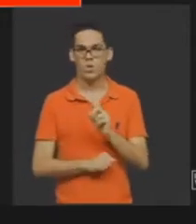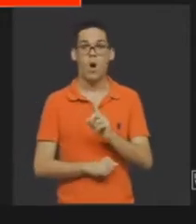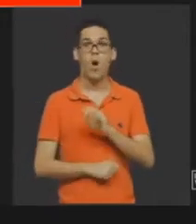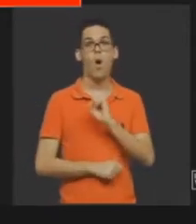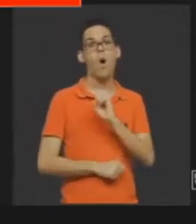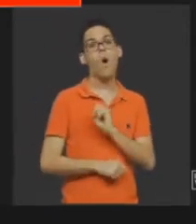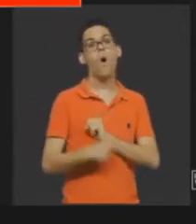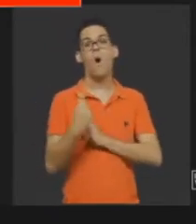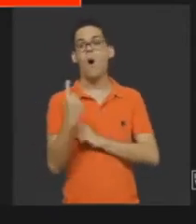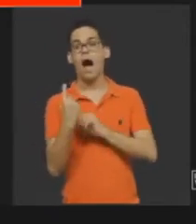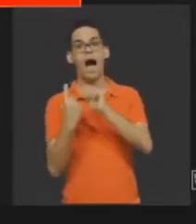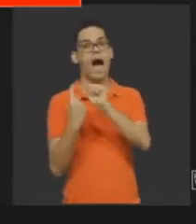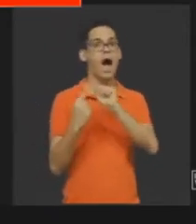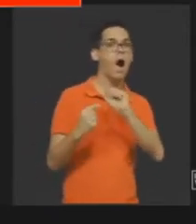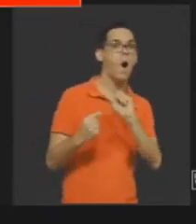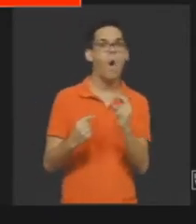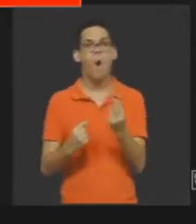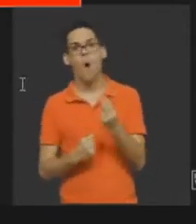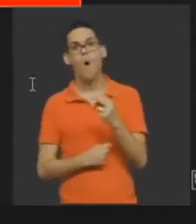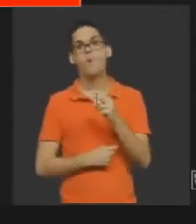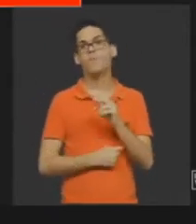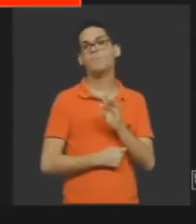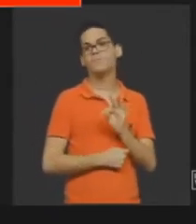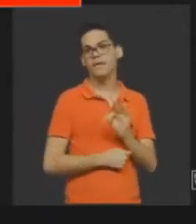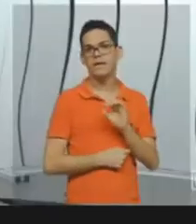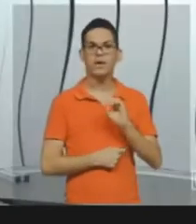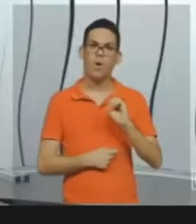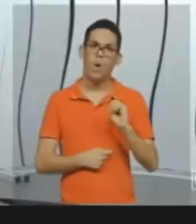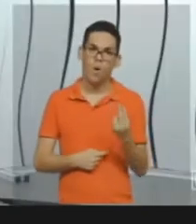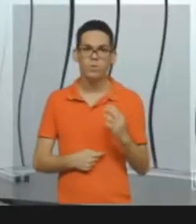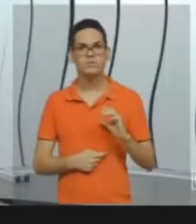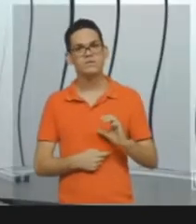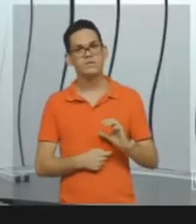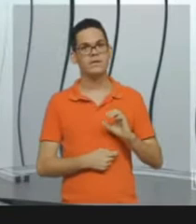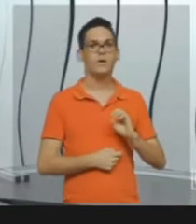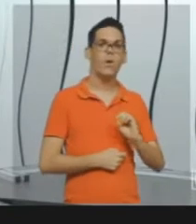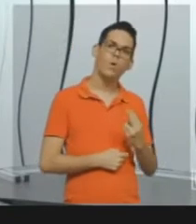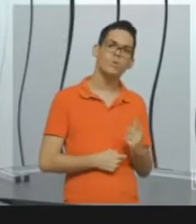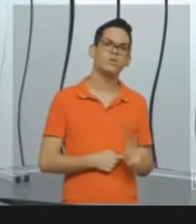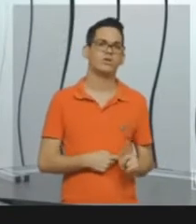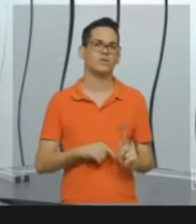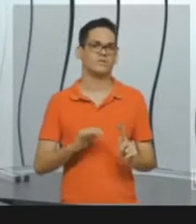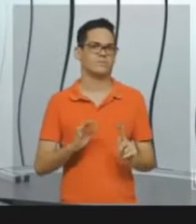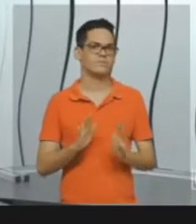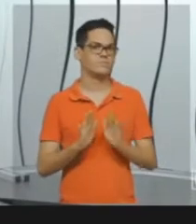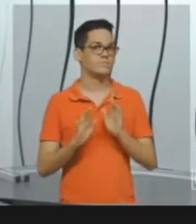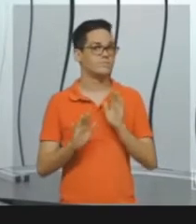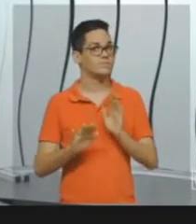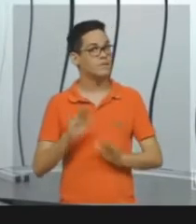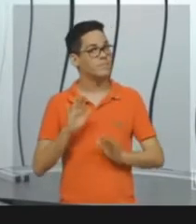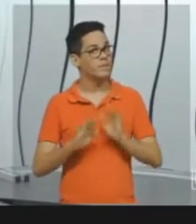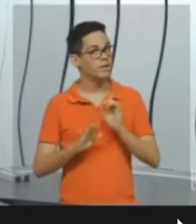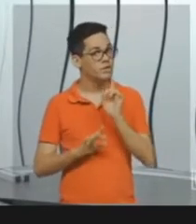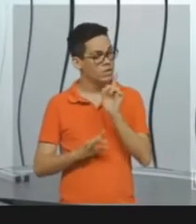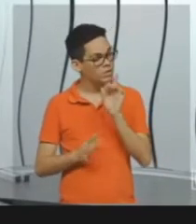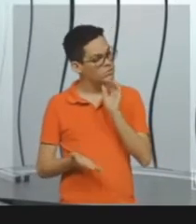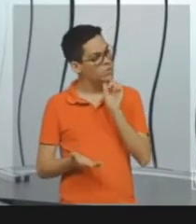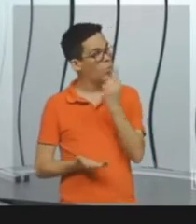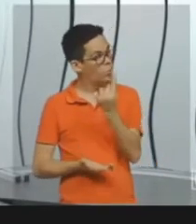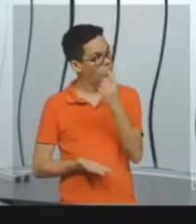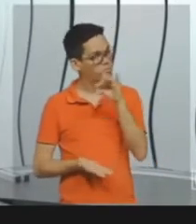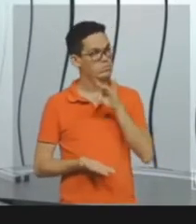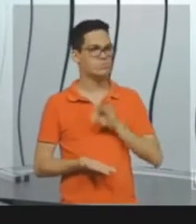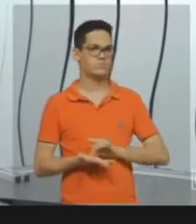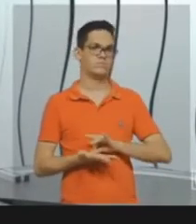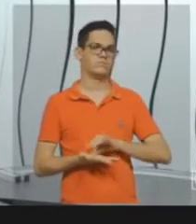a timina, ou a citosina, ou a guanina. Uma delas, ok? Então isso seria a formação do nucleotídeo.